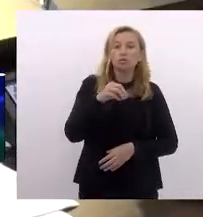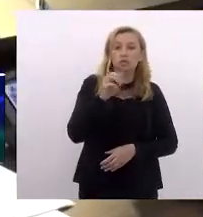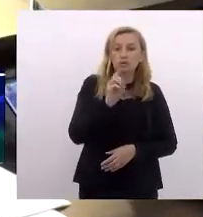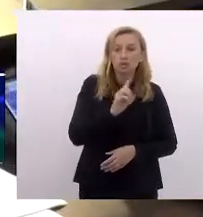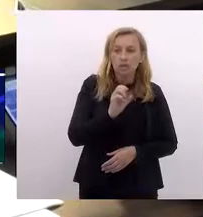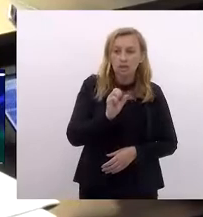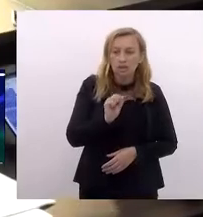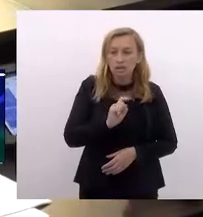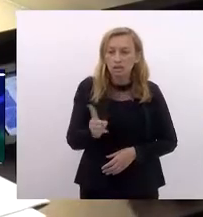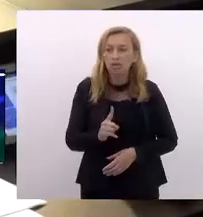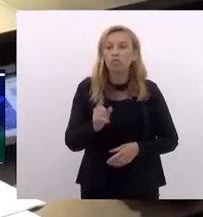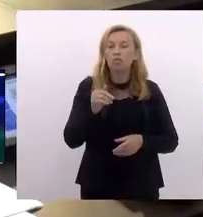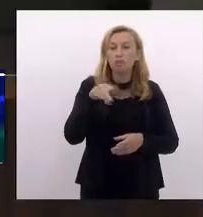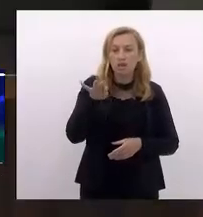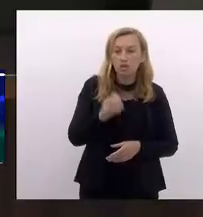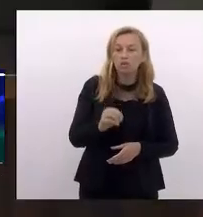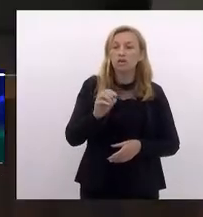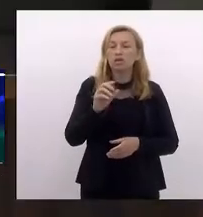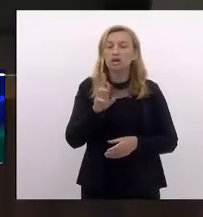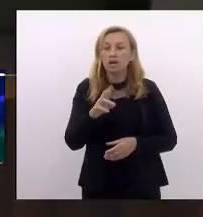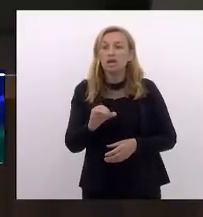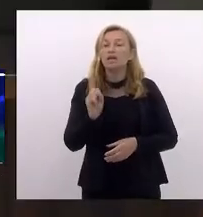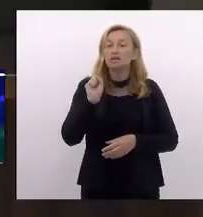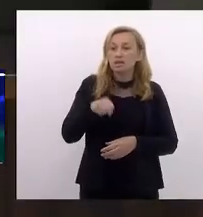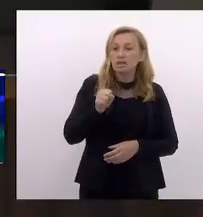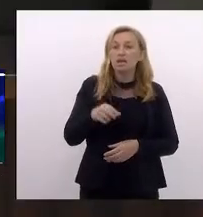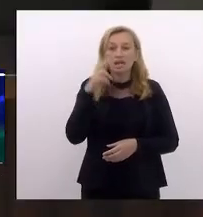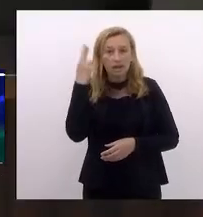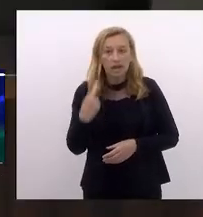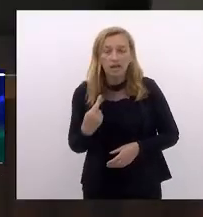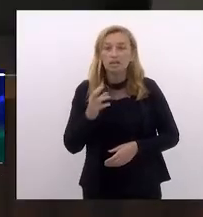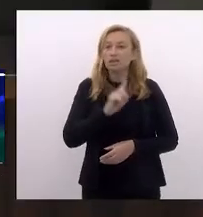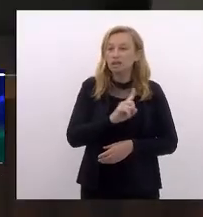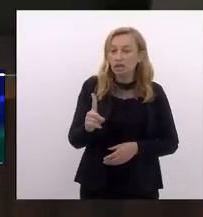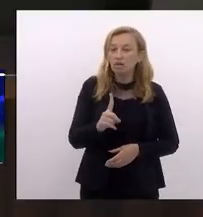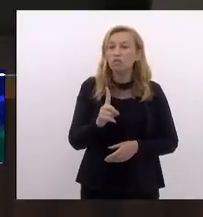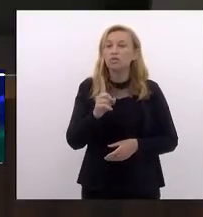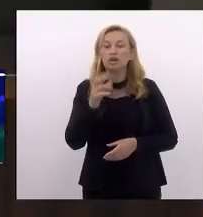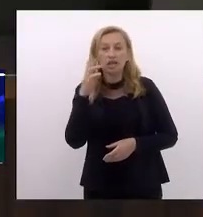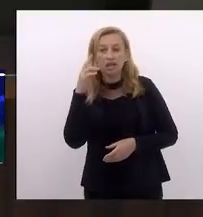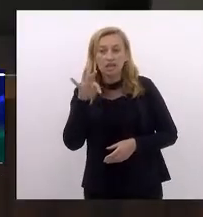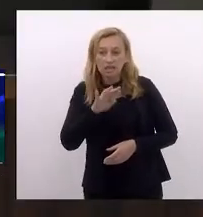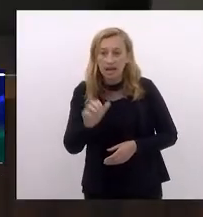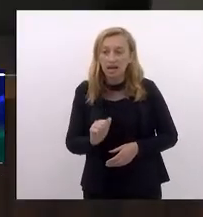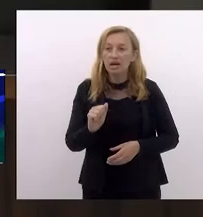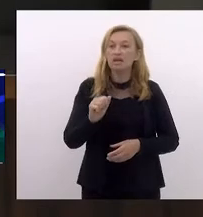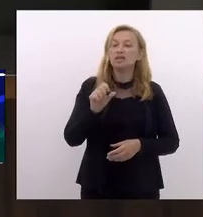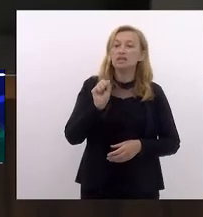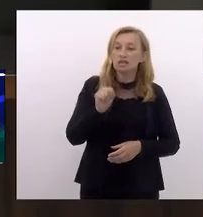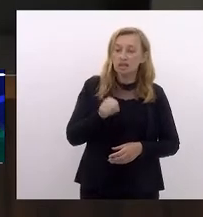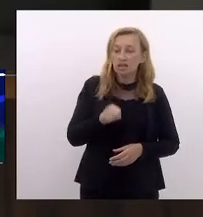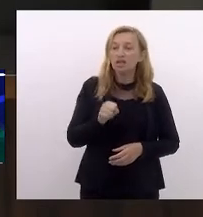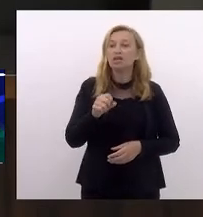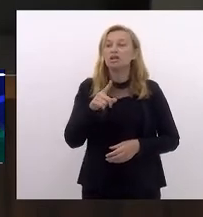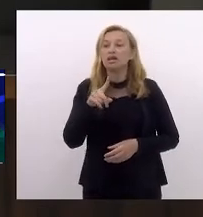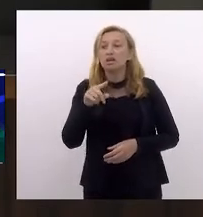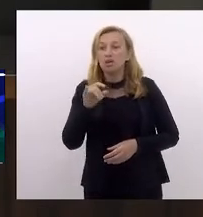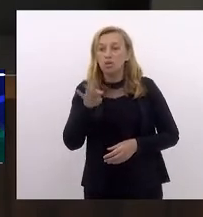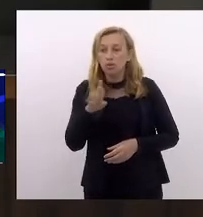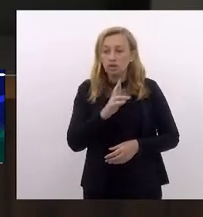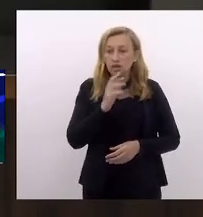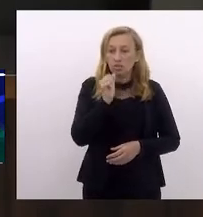Voltou sim Pedro Ricardo sim Renata Souza não Renato Zaca sim Rodrigo Amorim